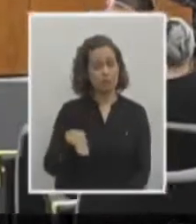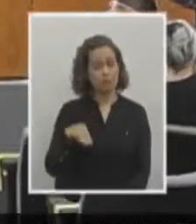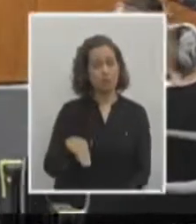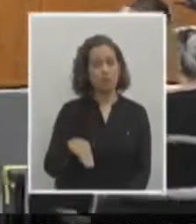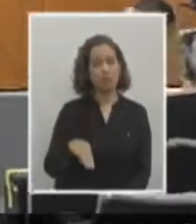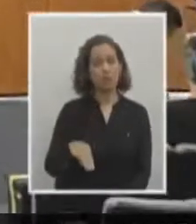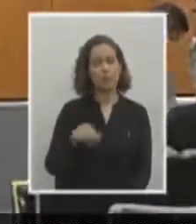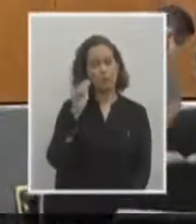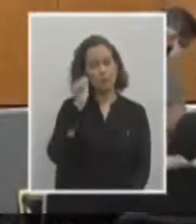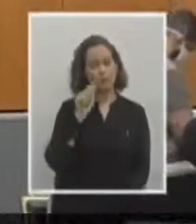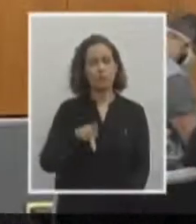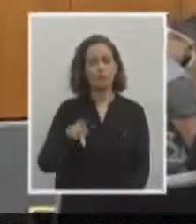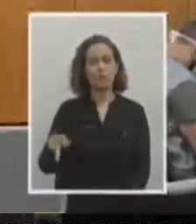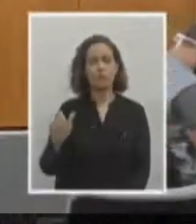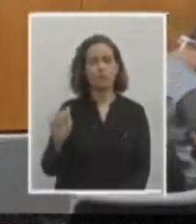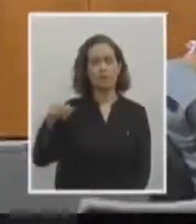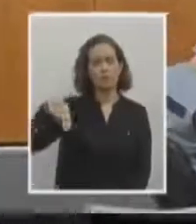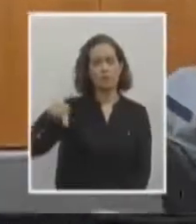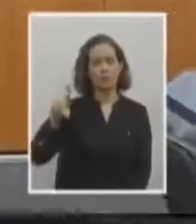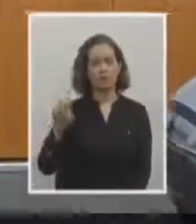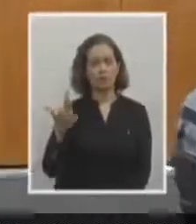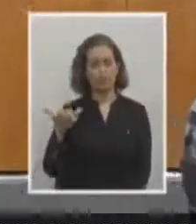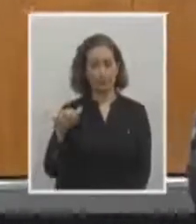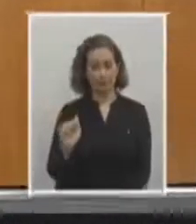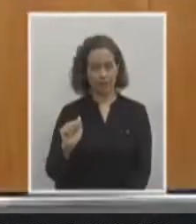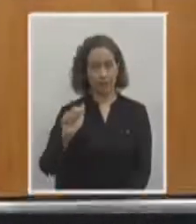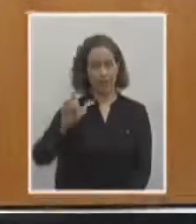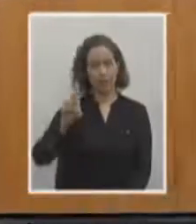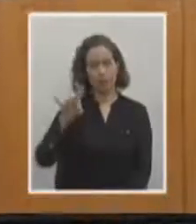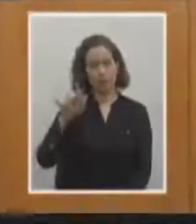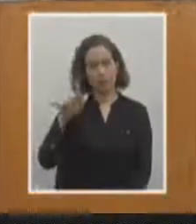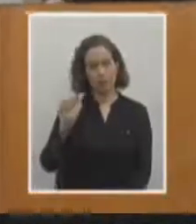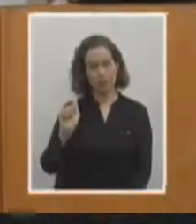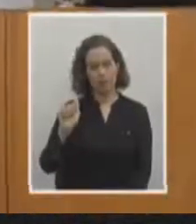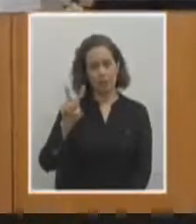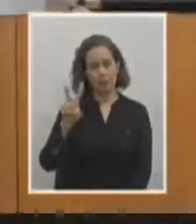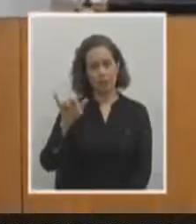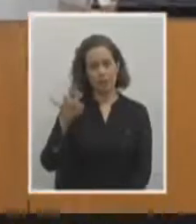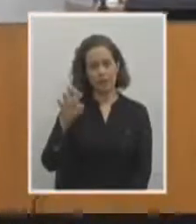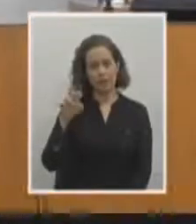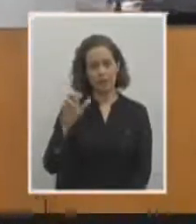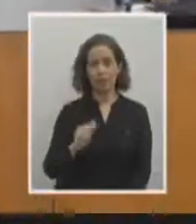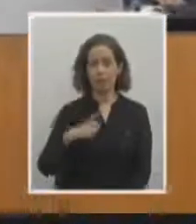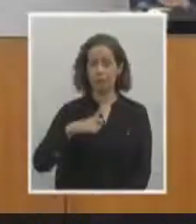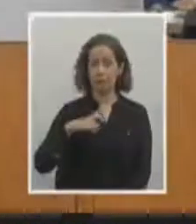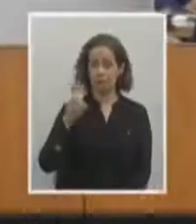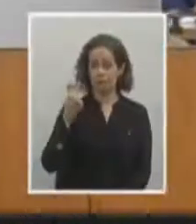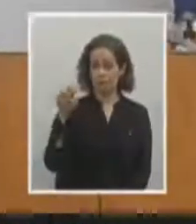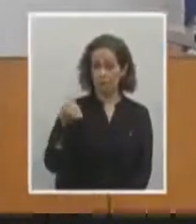professora Andréia Luciana Vieira. Andréia Luciana tem 5 minutos.